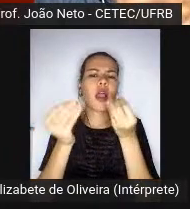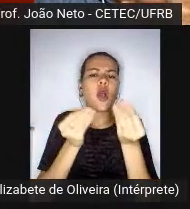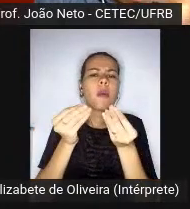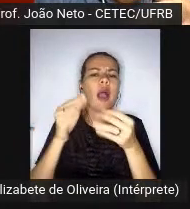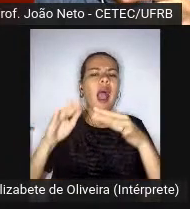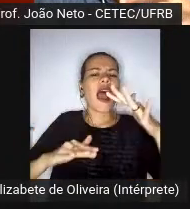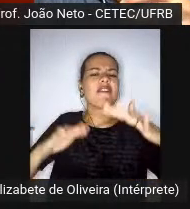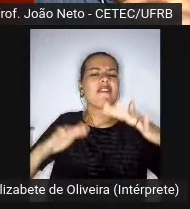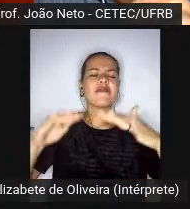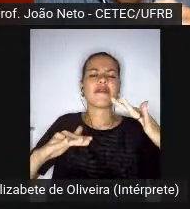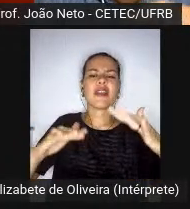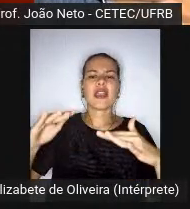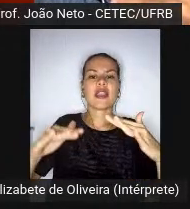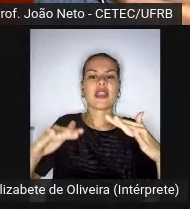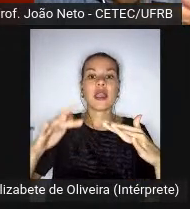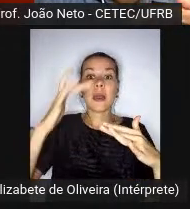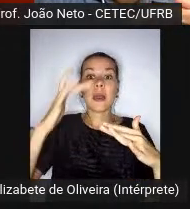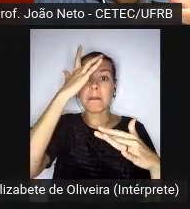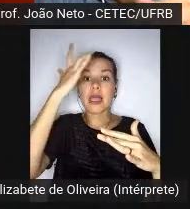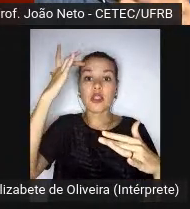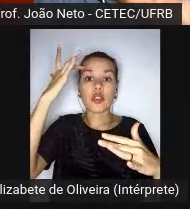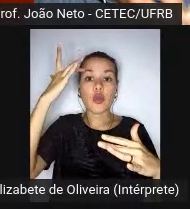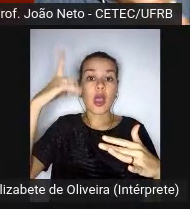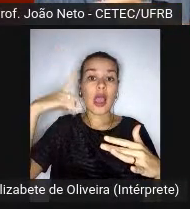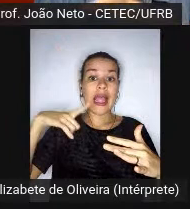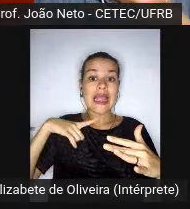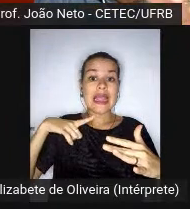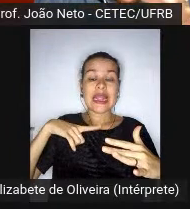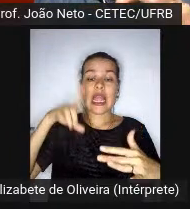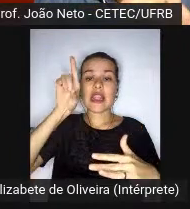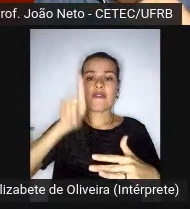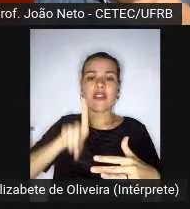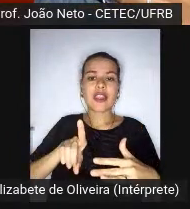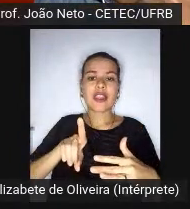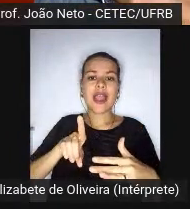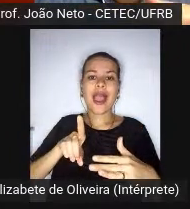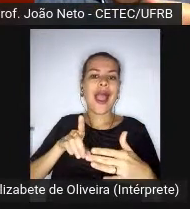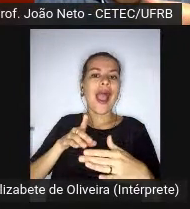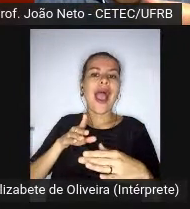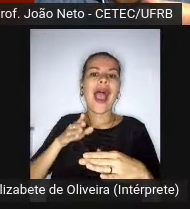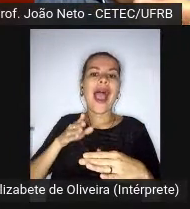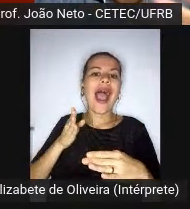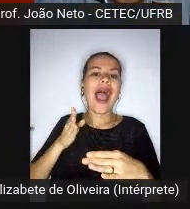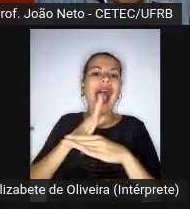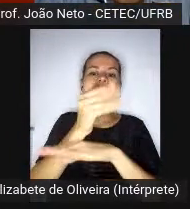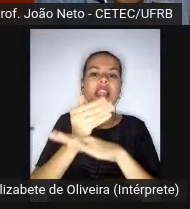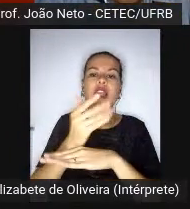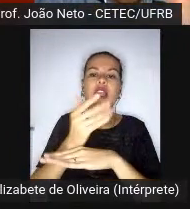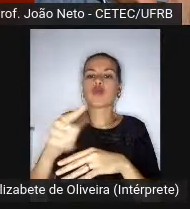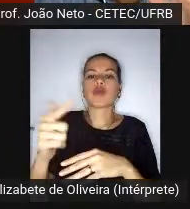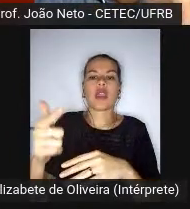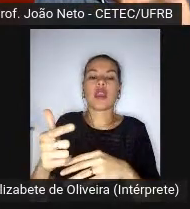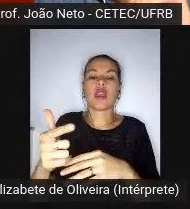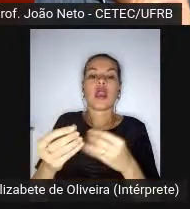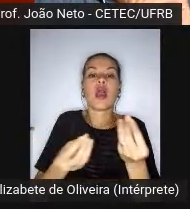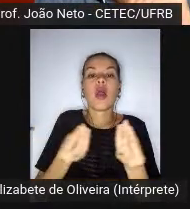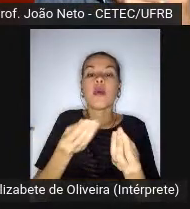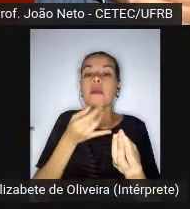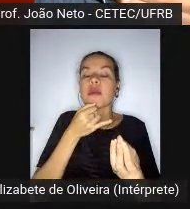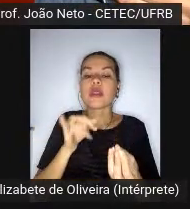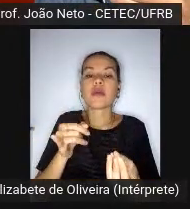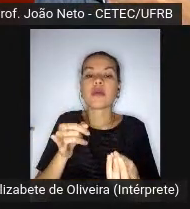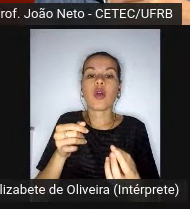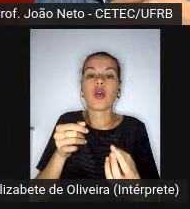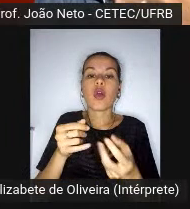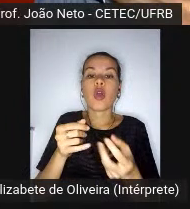que pessoas com deficiência não tem acesso a tudo e qualquer informação visual por exemplo não são